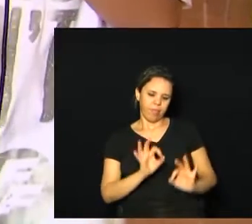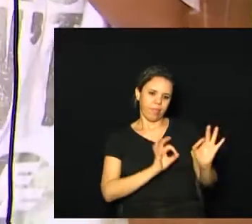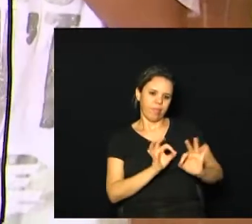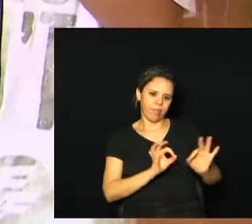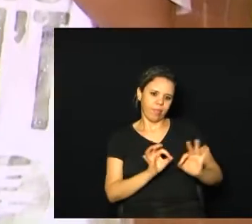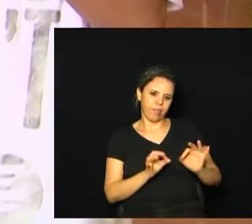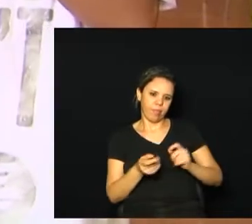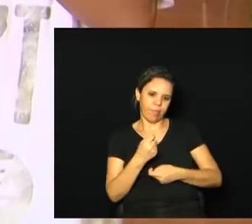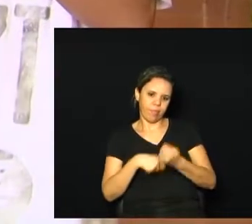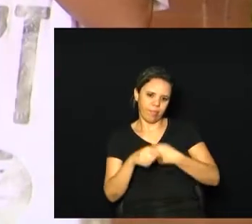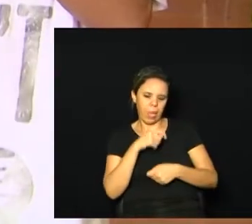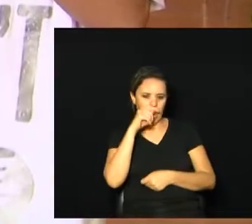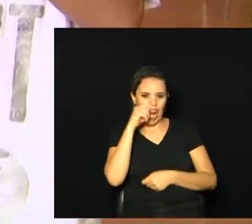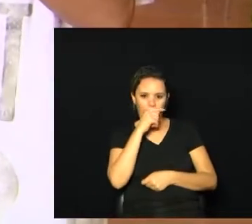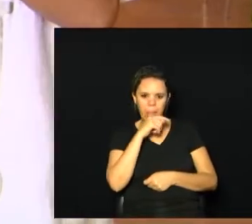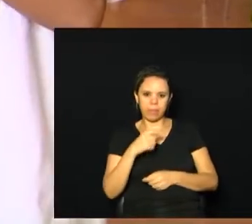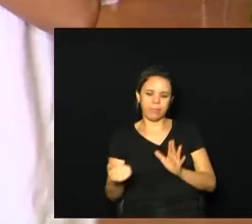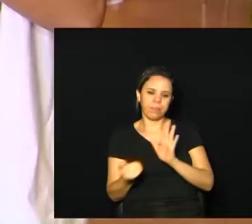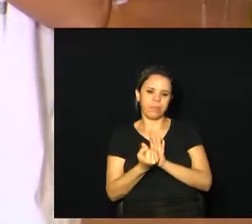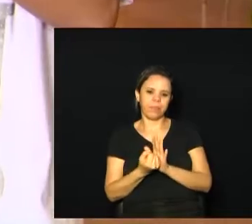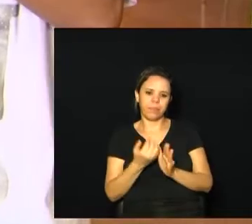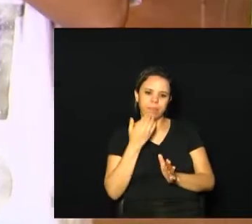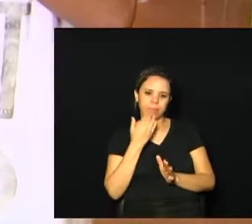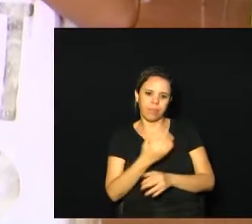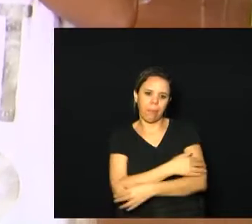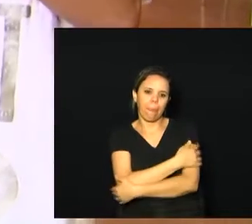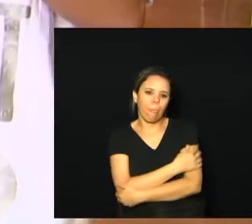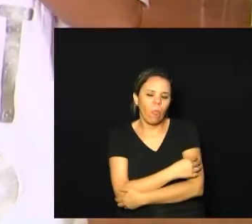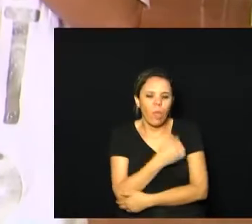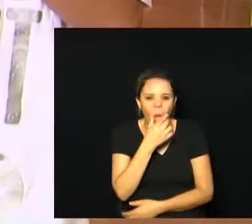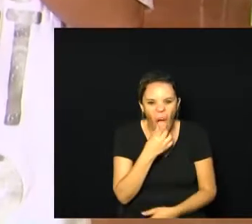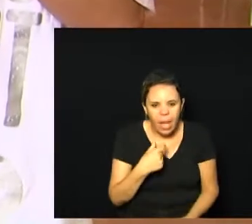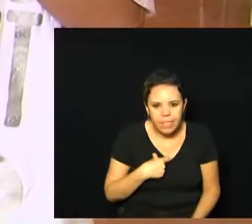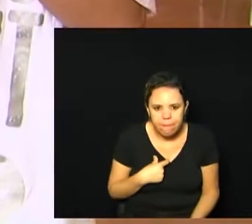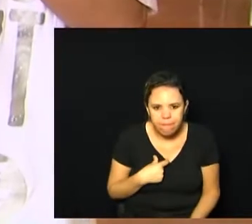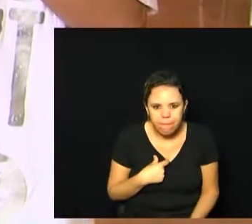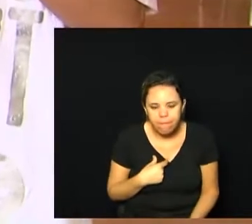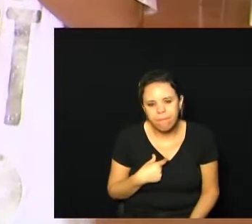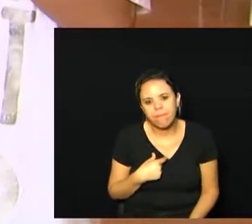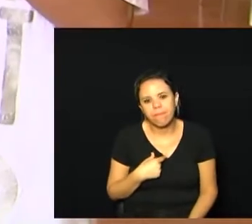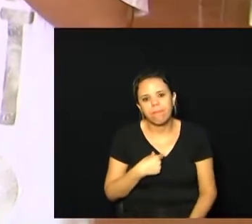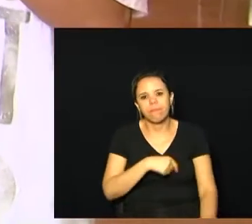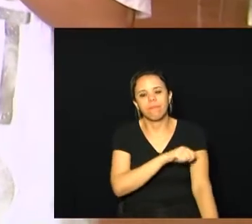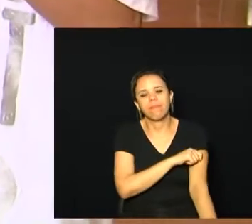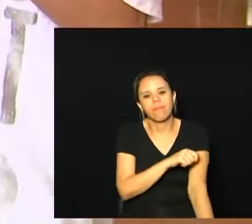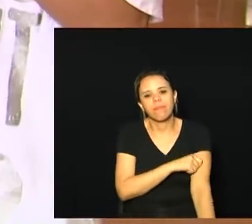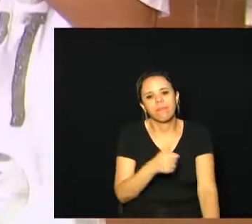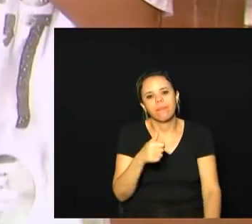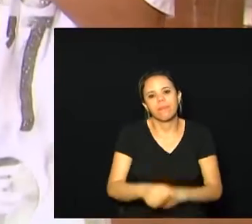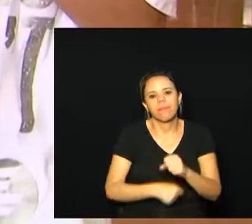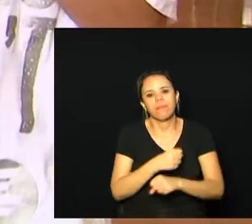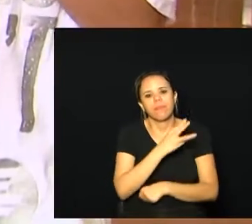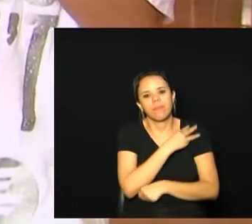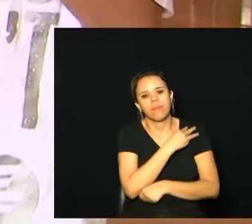do plano de negócios, do protótipo, que eles pedem um protótipo. Então, eu, como o primeiro aluno do primeiro ano do ensino